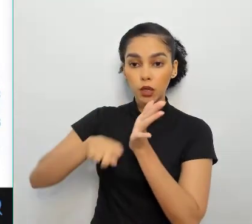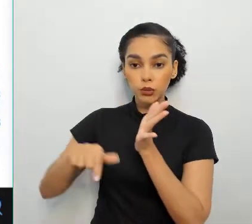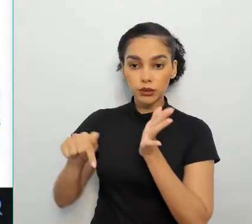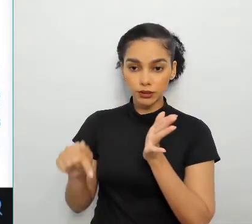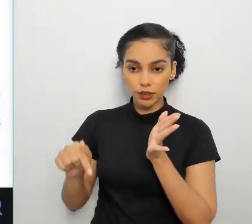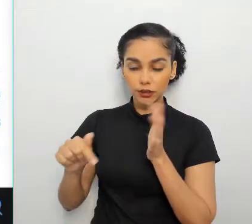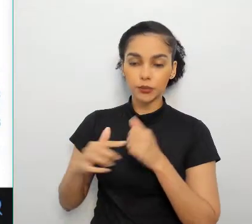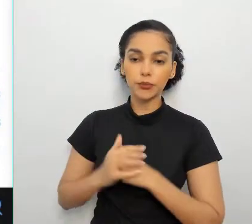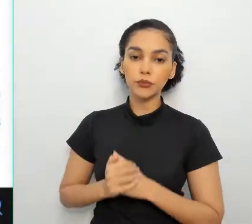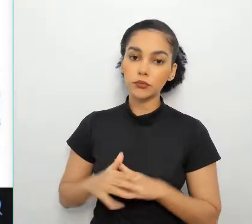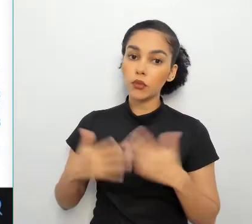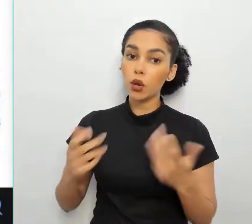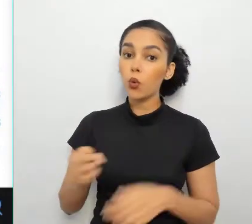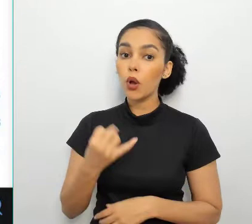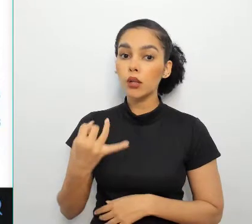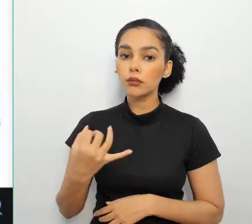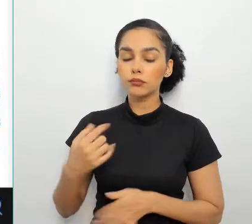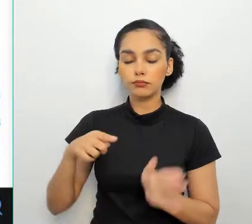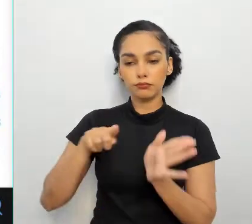menos 2.